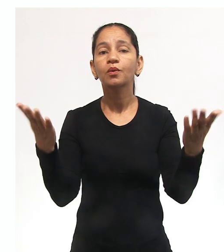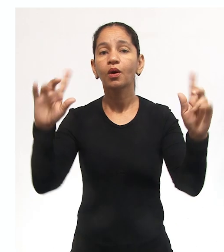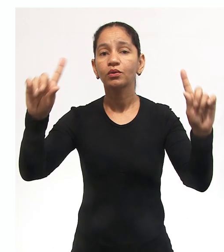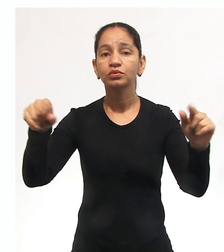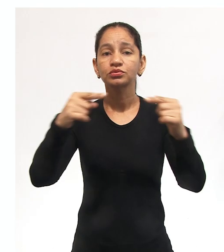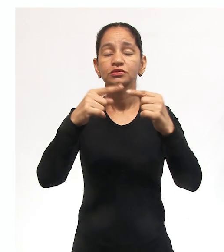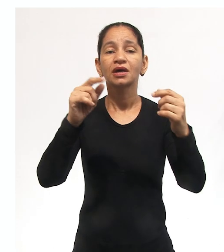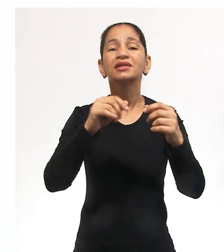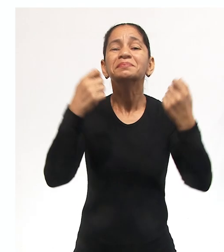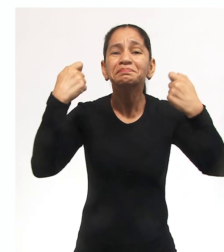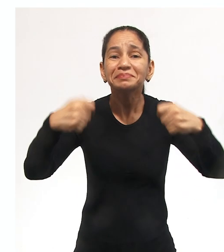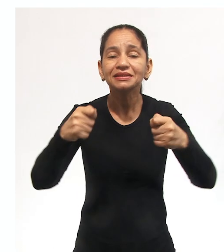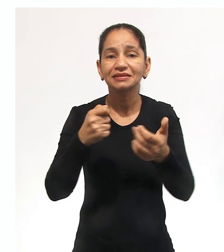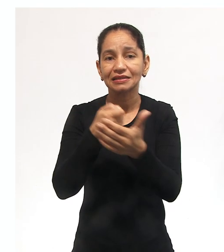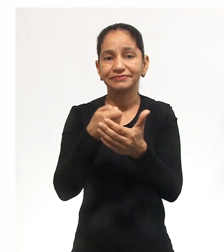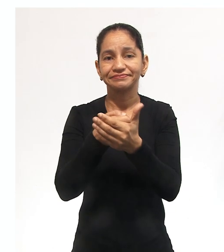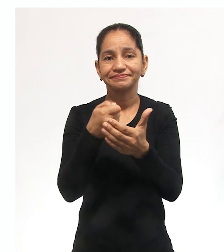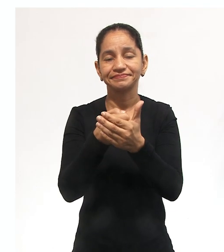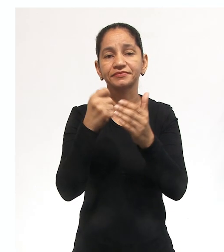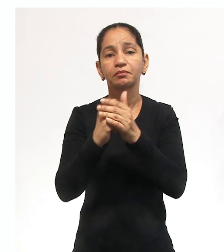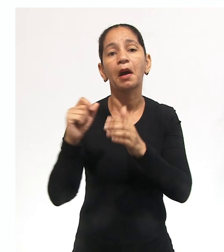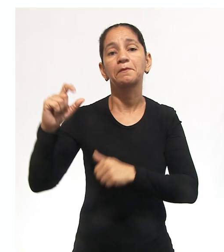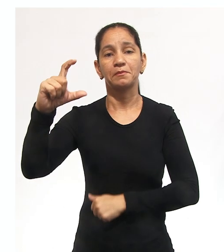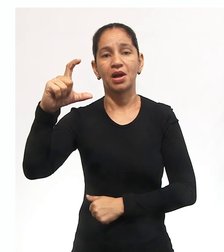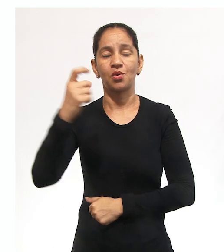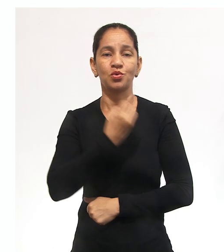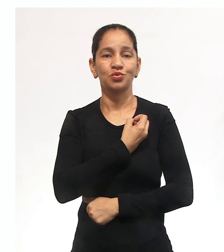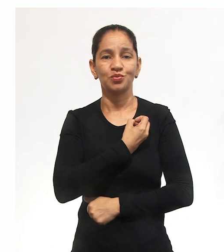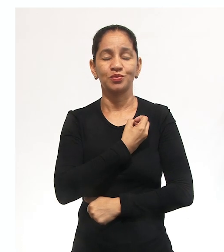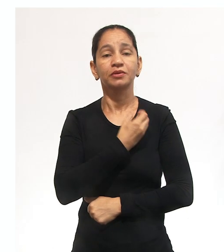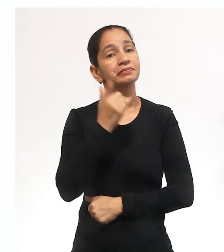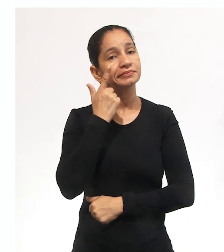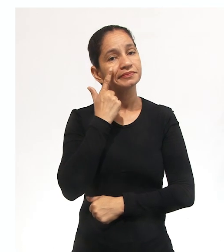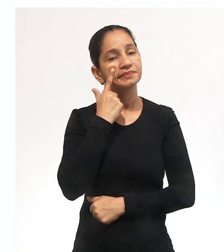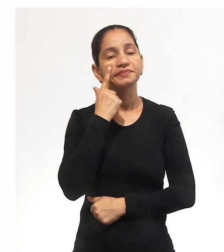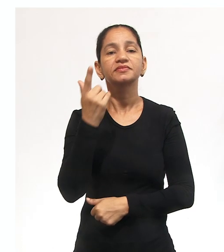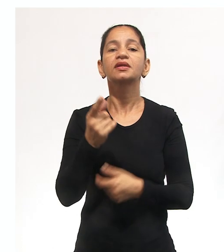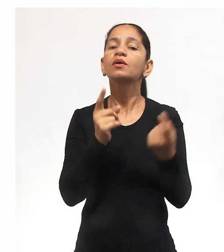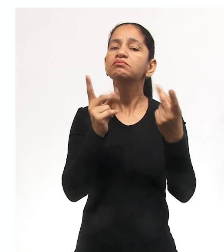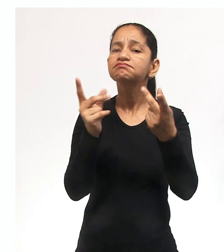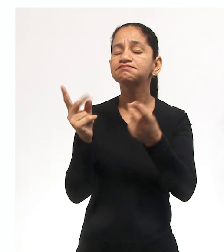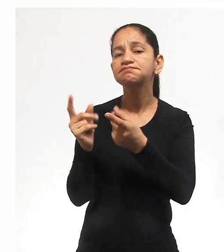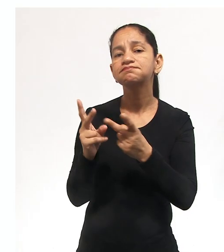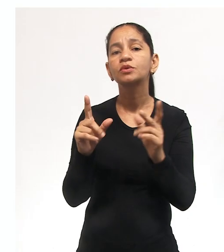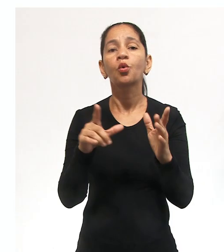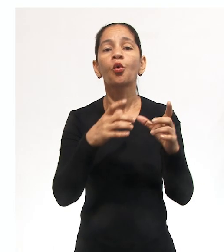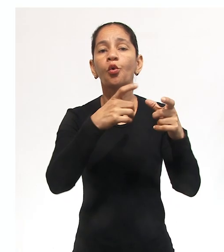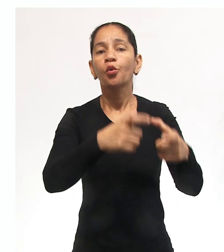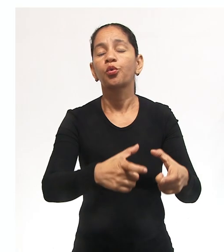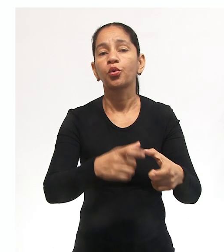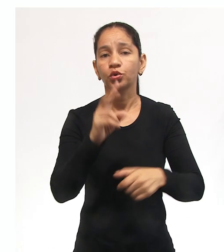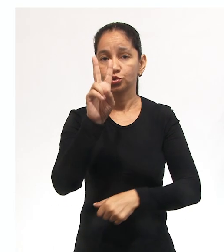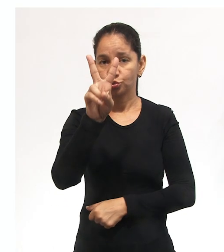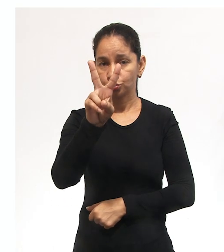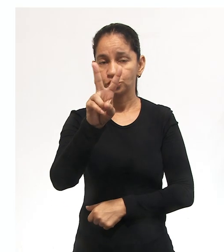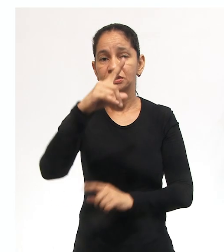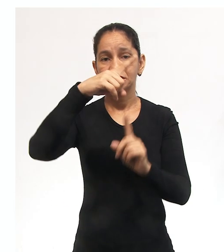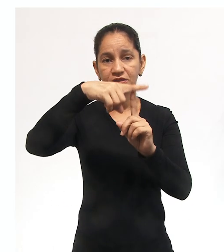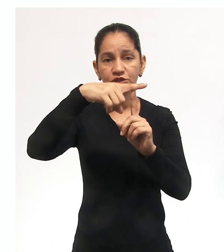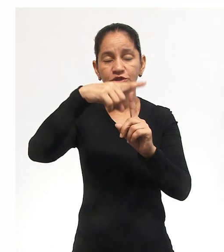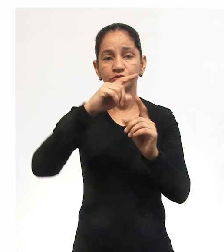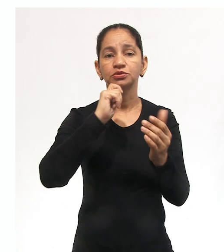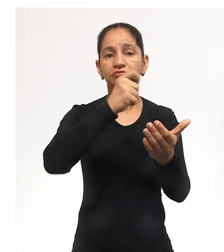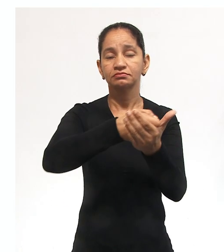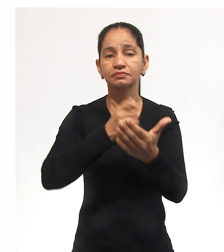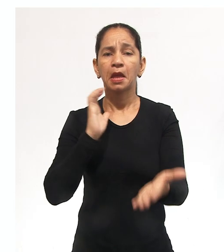para unidade maior, né? Então, a gente tem aqui um fornecedor que propõe duas condições de pagamento.